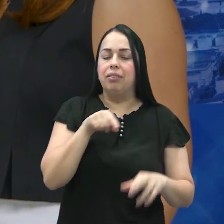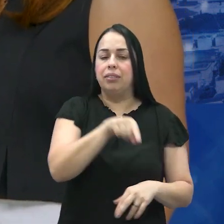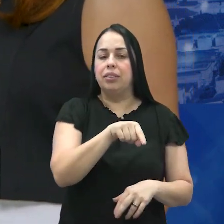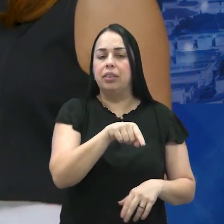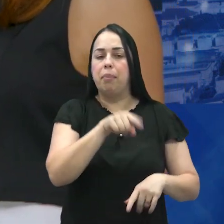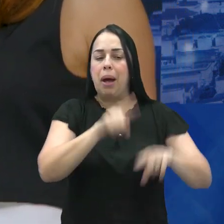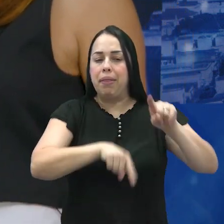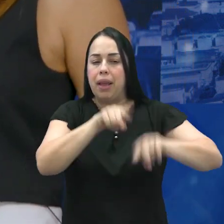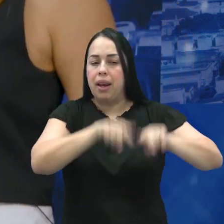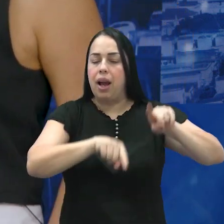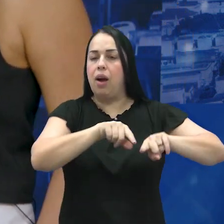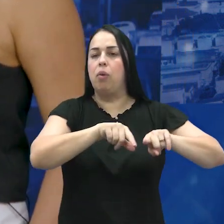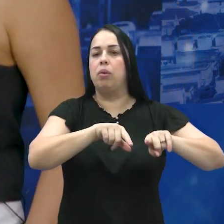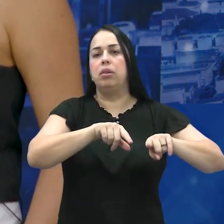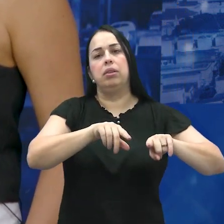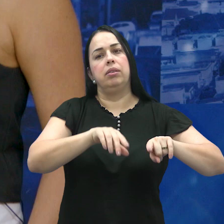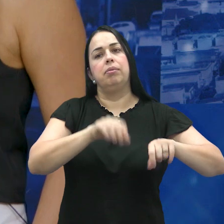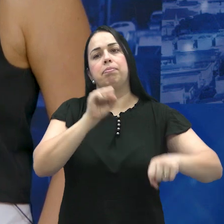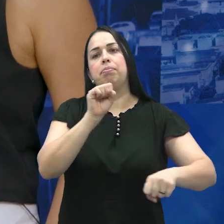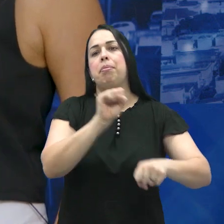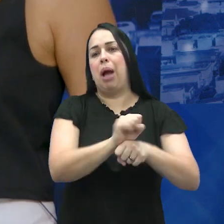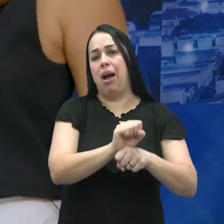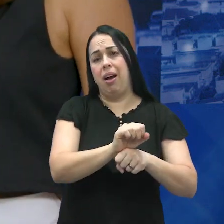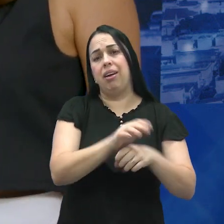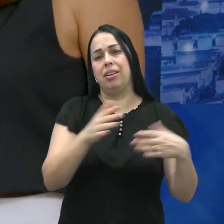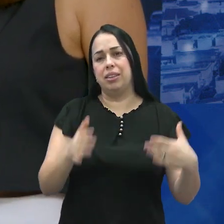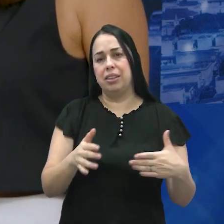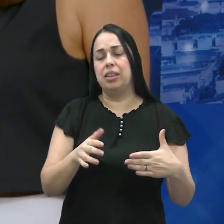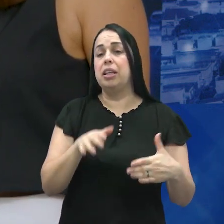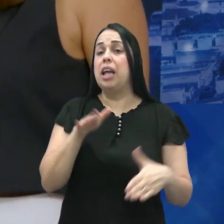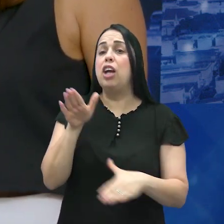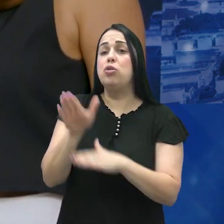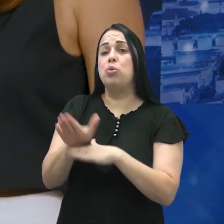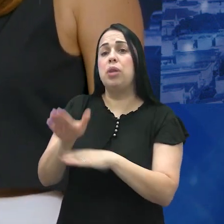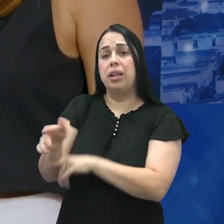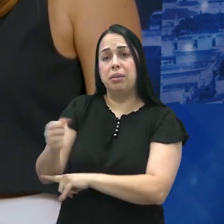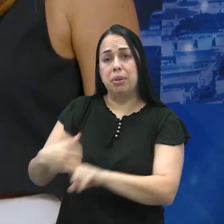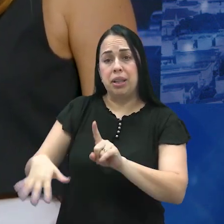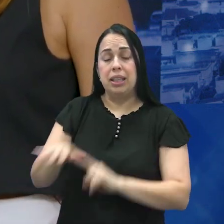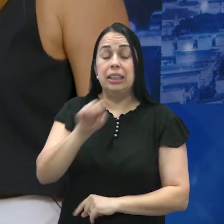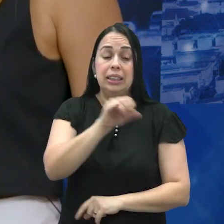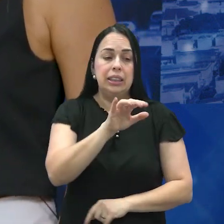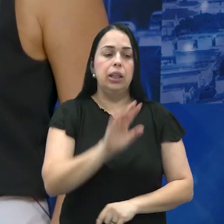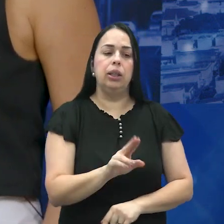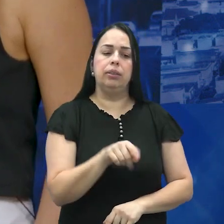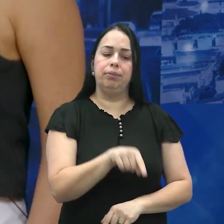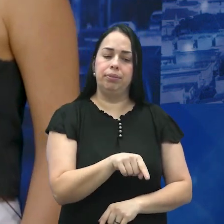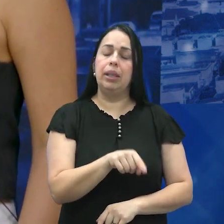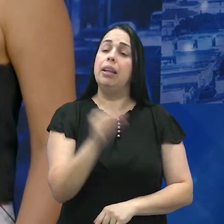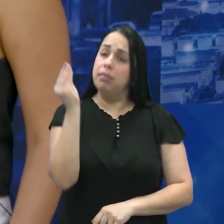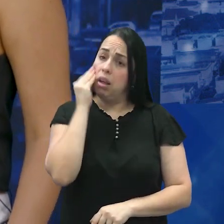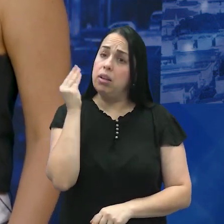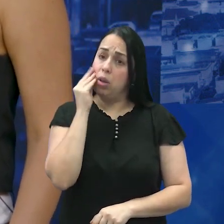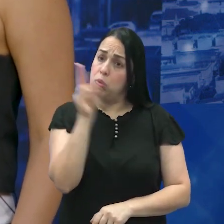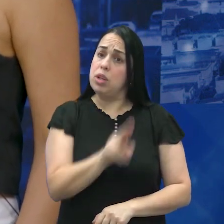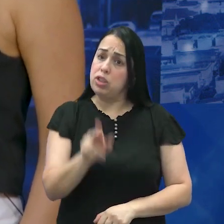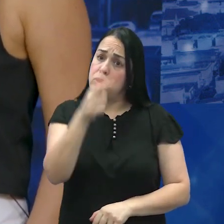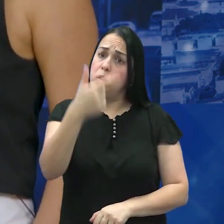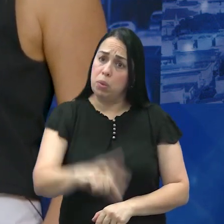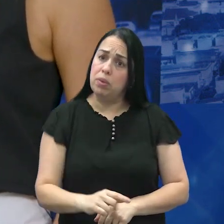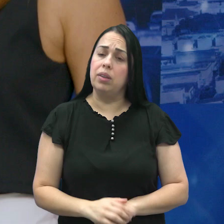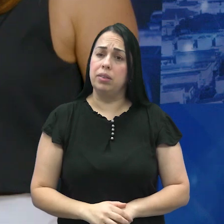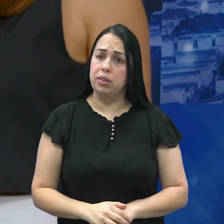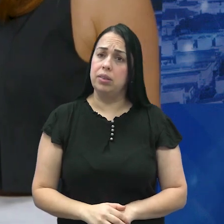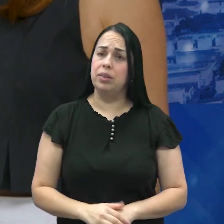vai contribuir para prevenir esse impacto ambiental. Se você gerou, você tente reutilizar ou reciclar, que é este o caso que a